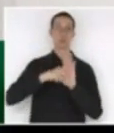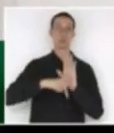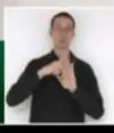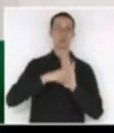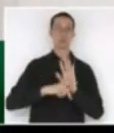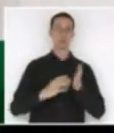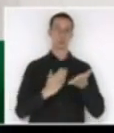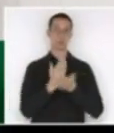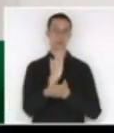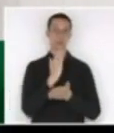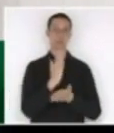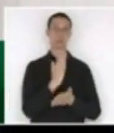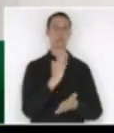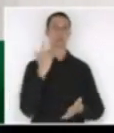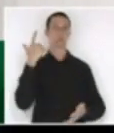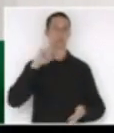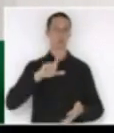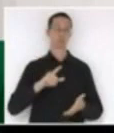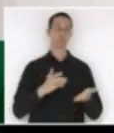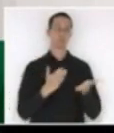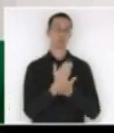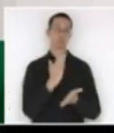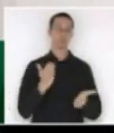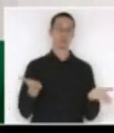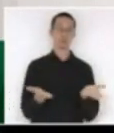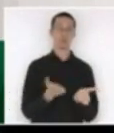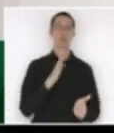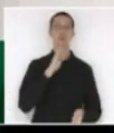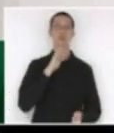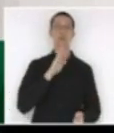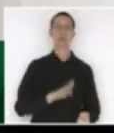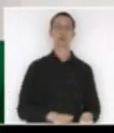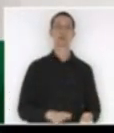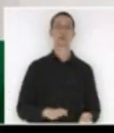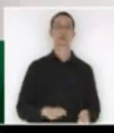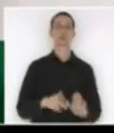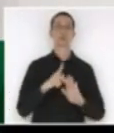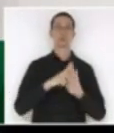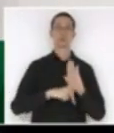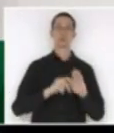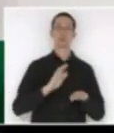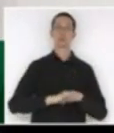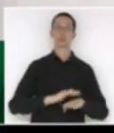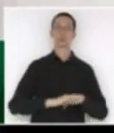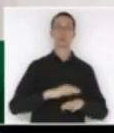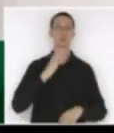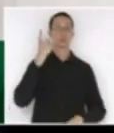a aprovação nesta tarde do projeto do deputado Gabriel,